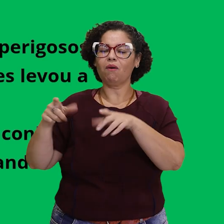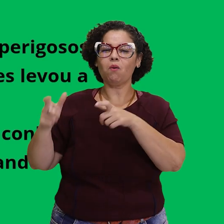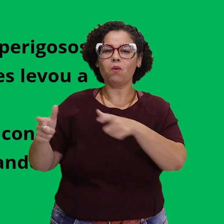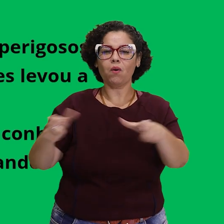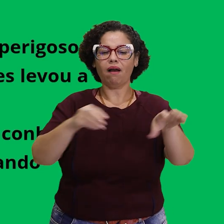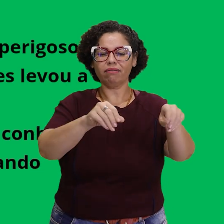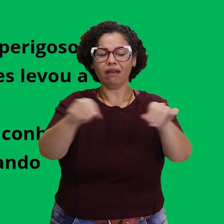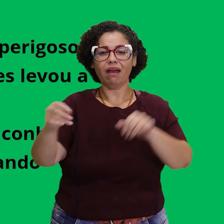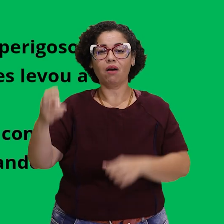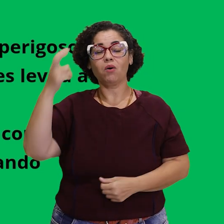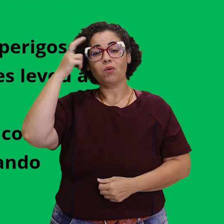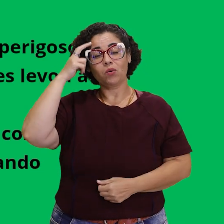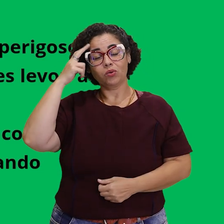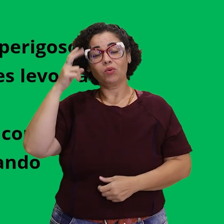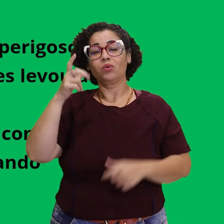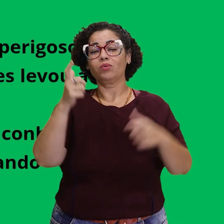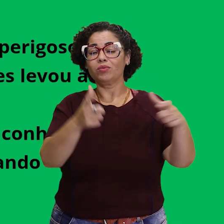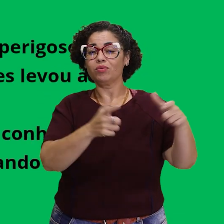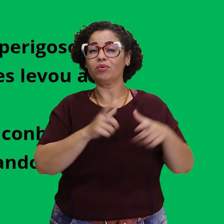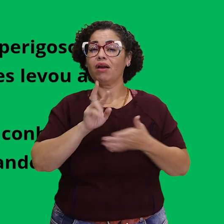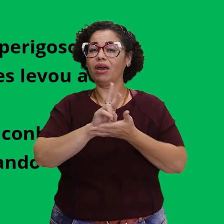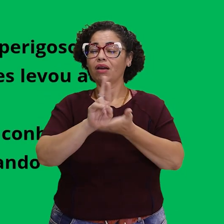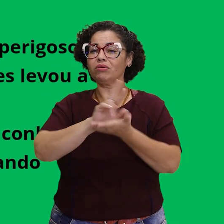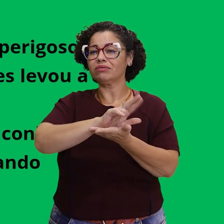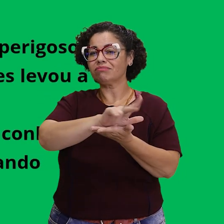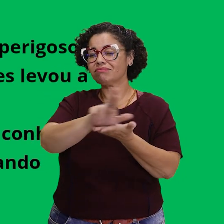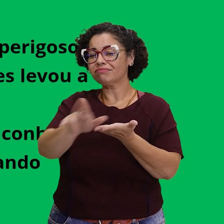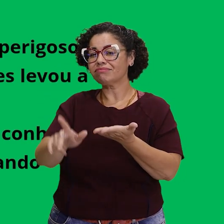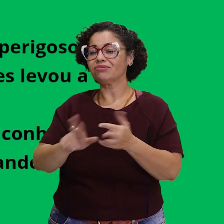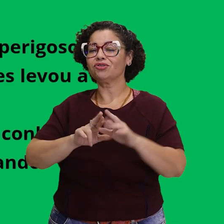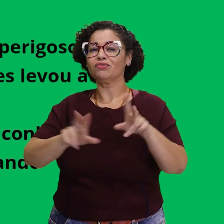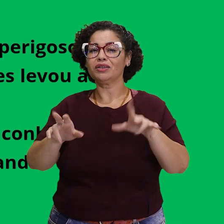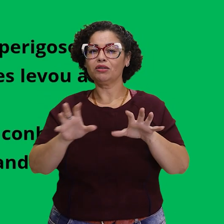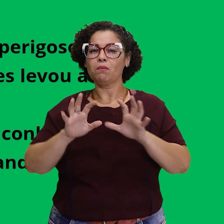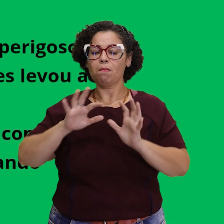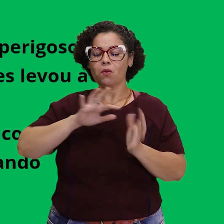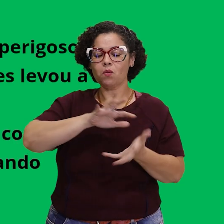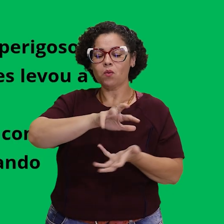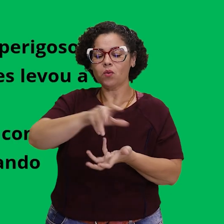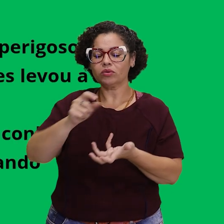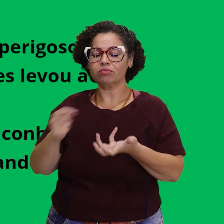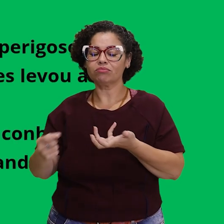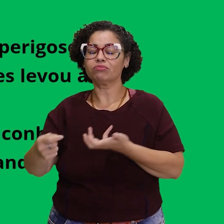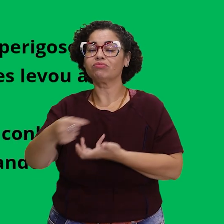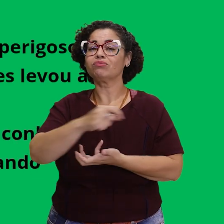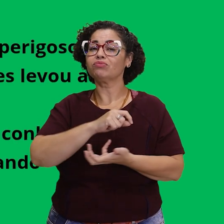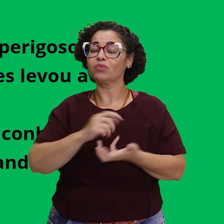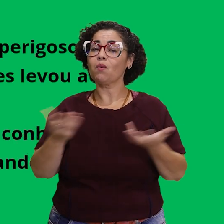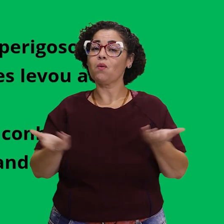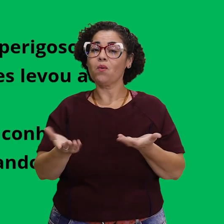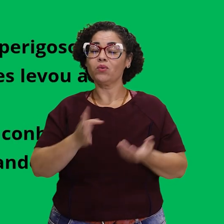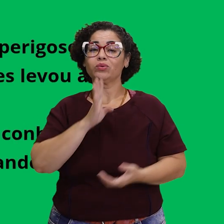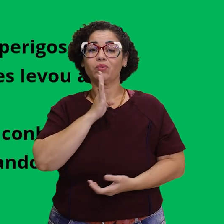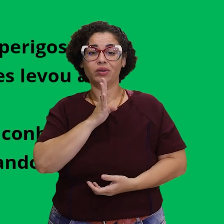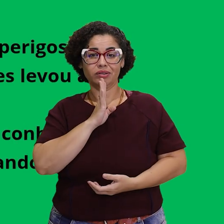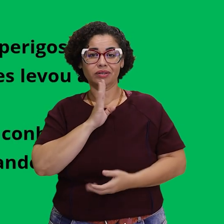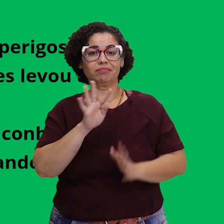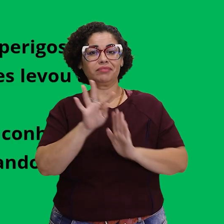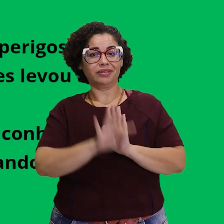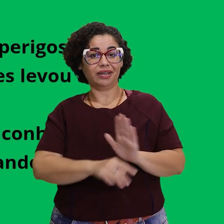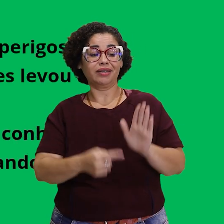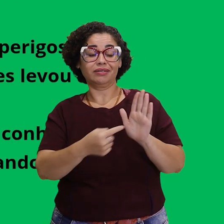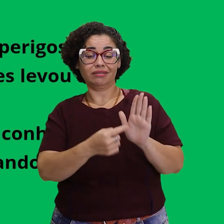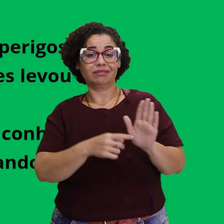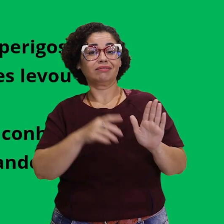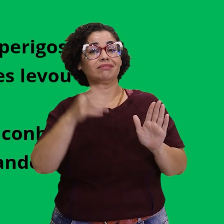diferentes terras, culturas e recursos, moldando o mundo como o conhecemos hoje. Tá